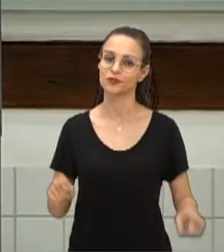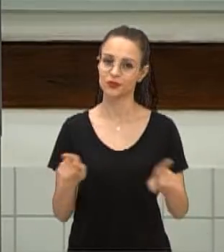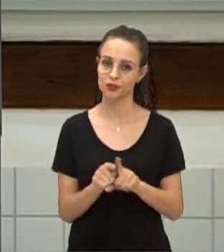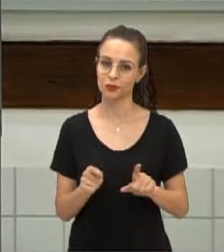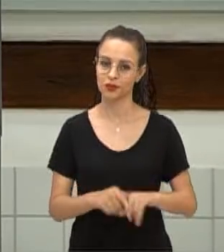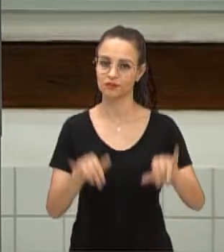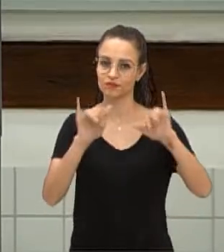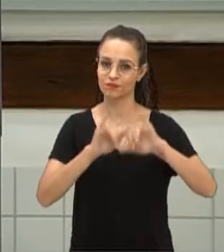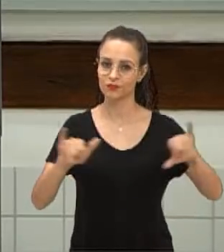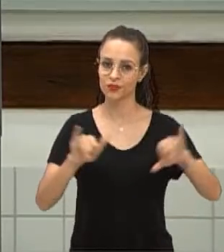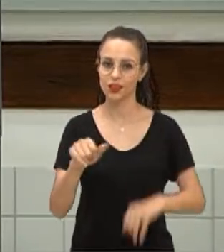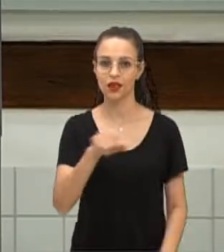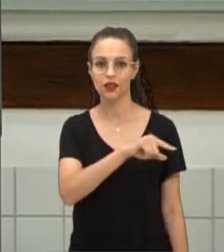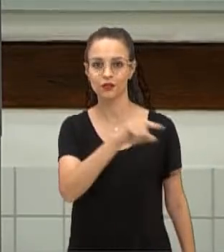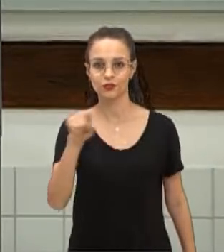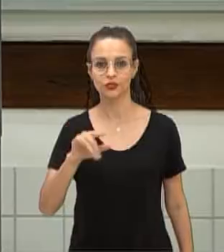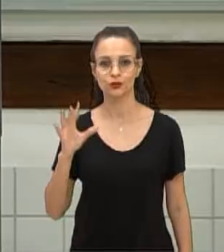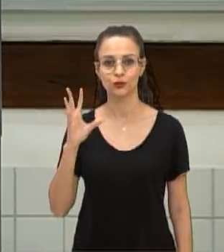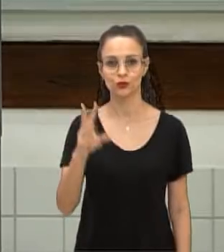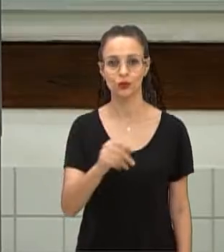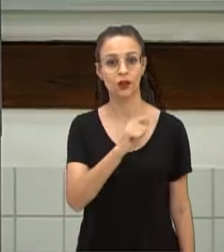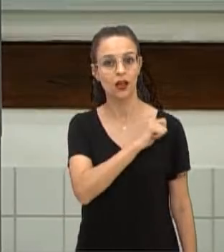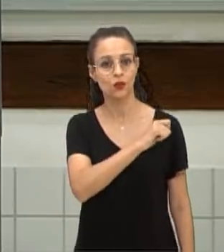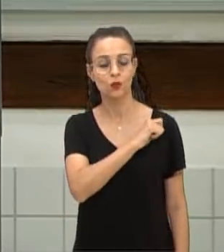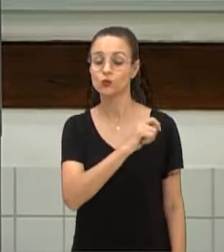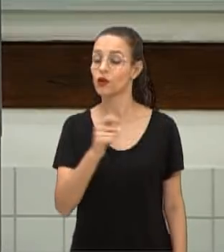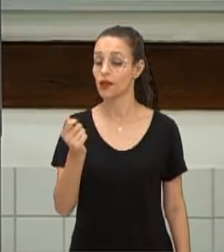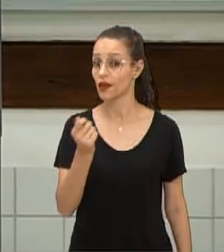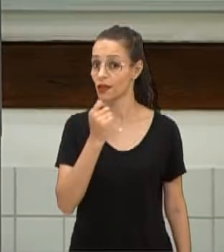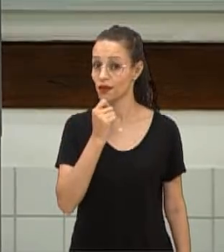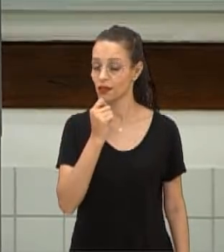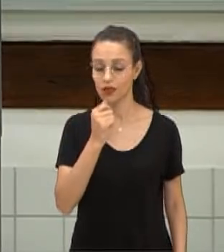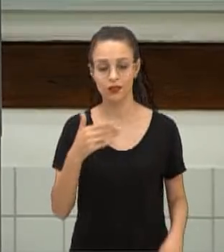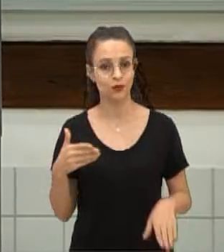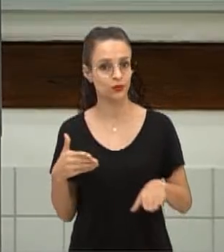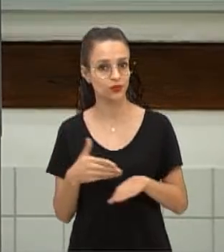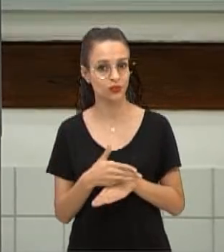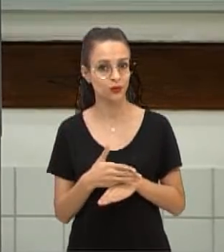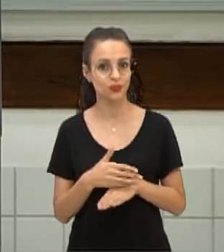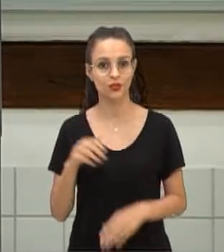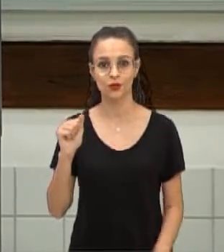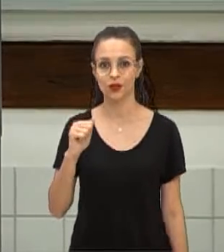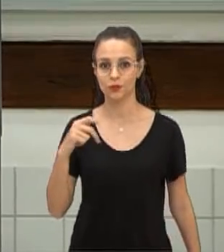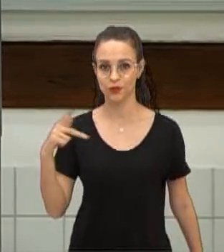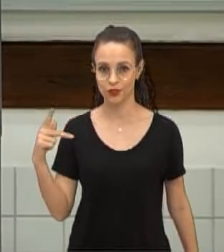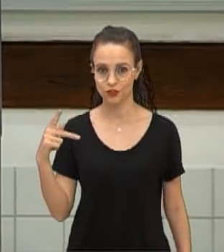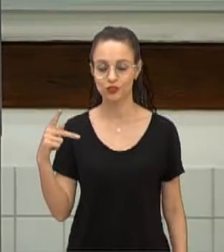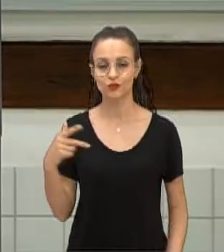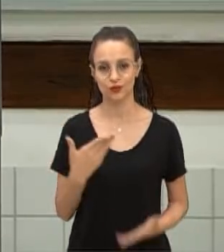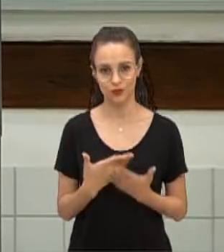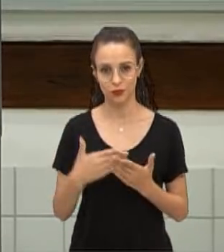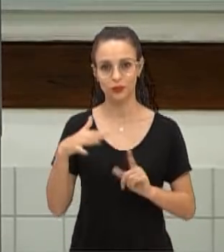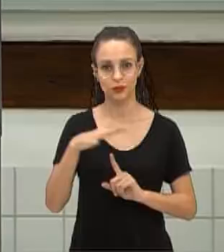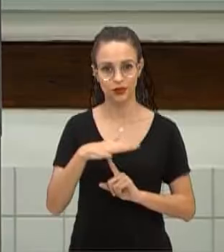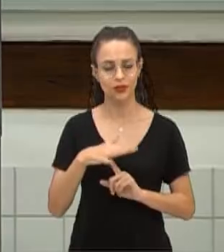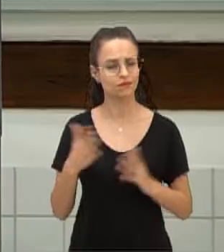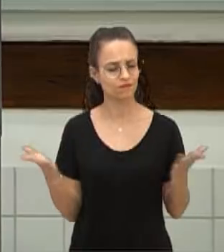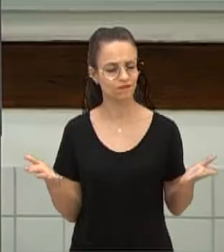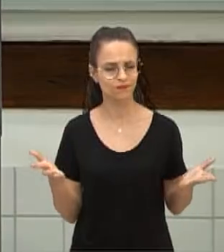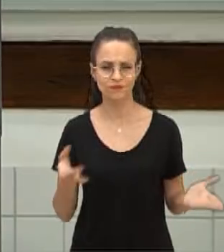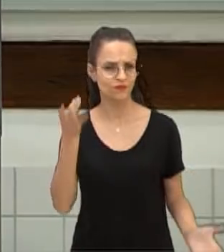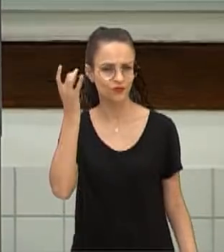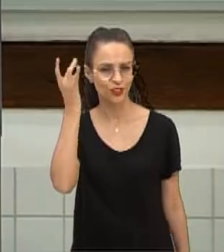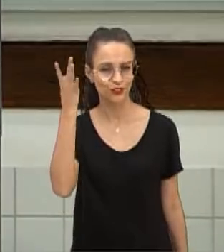um recado a todos aqueles alunos que ainda não estão acessando com os aplicativos. Pessoal, é muito